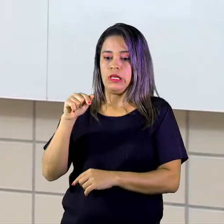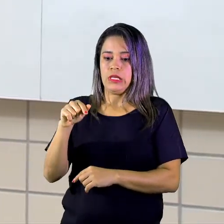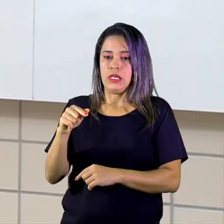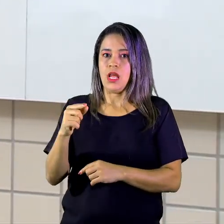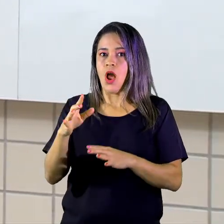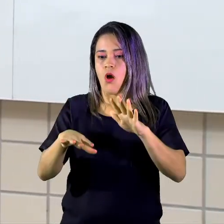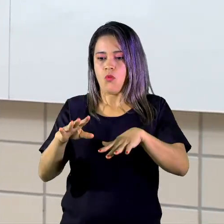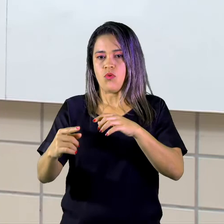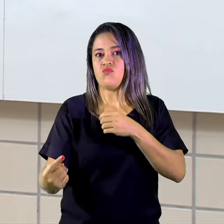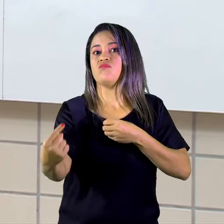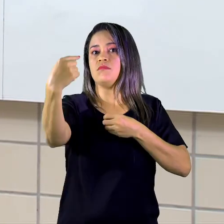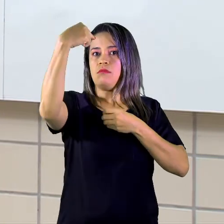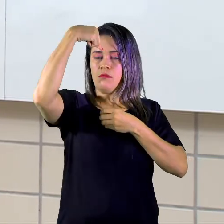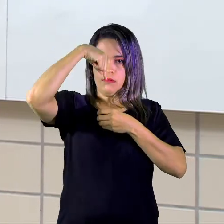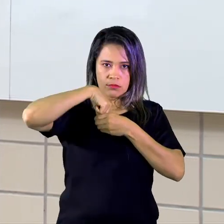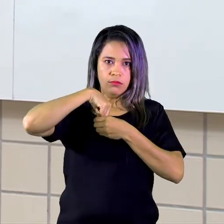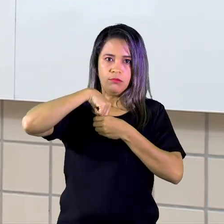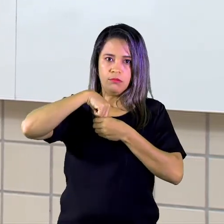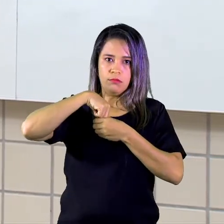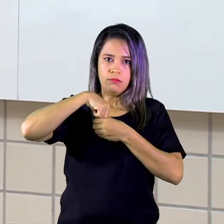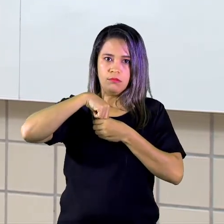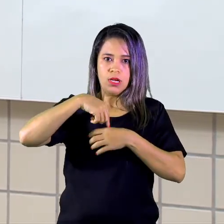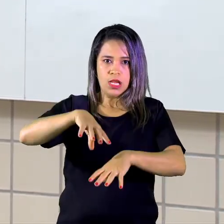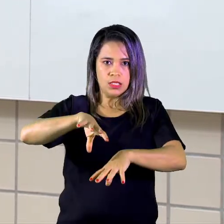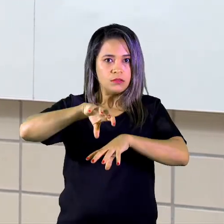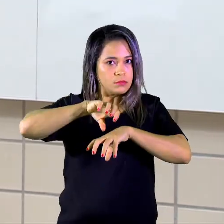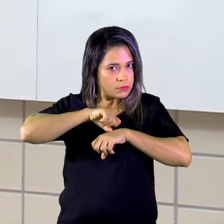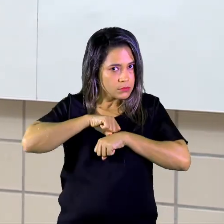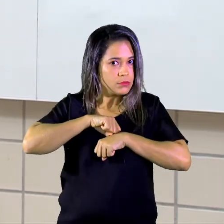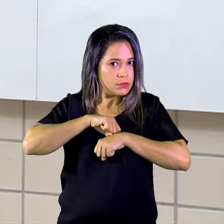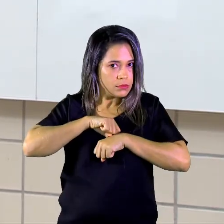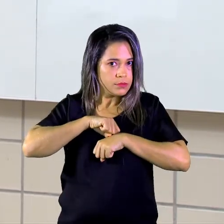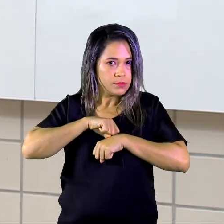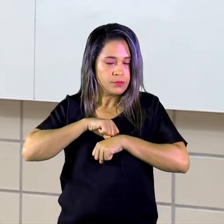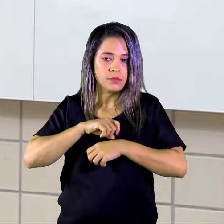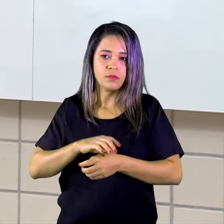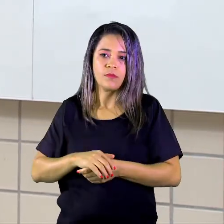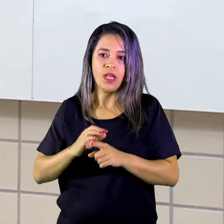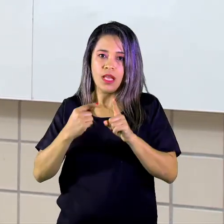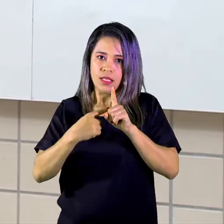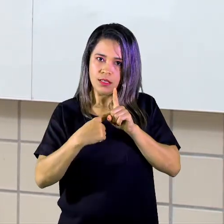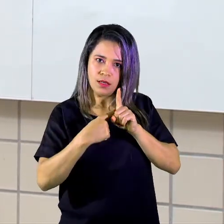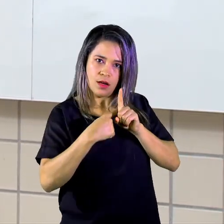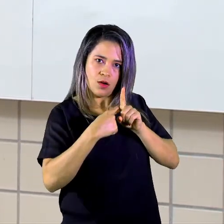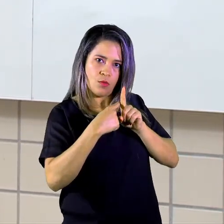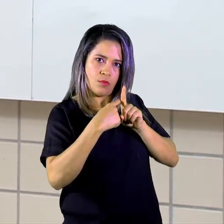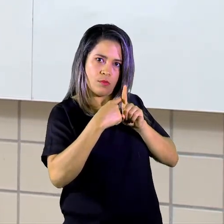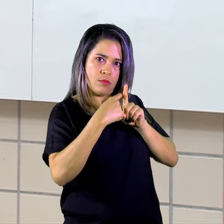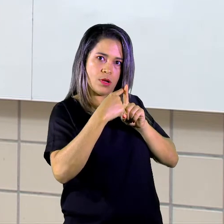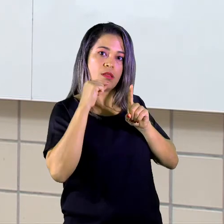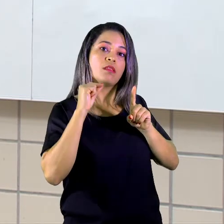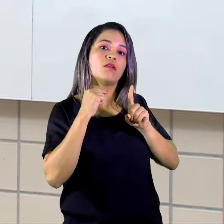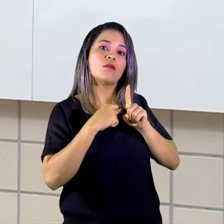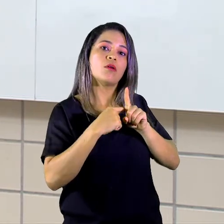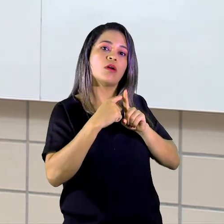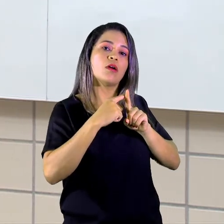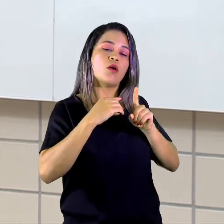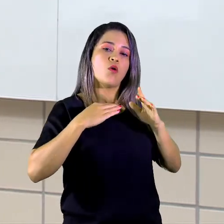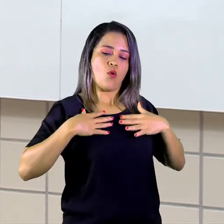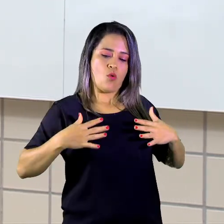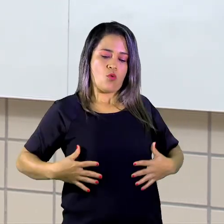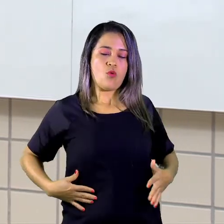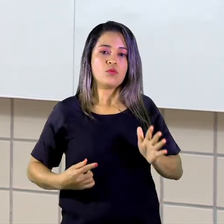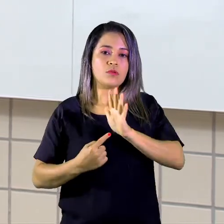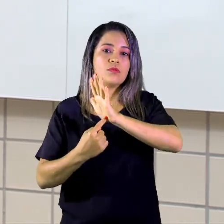sofremos a invasão de algum corpo estranho. E esse aumento da temperatura corporal é no intuito de dificultar